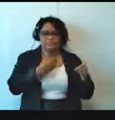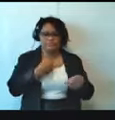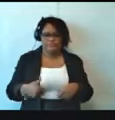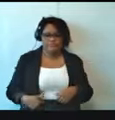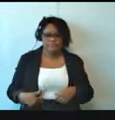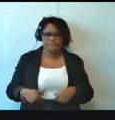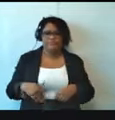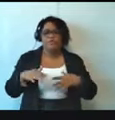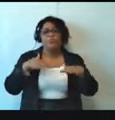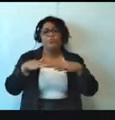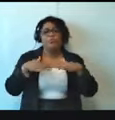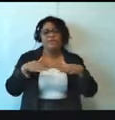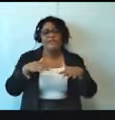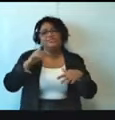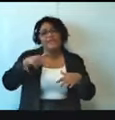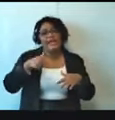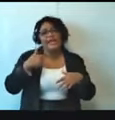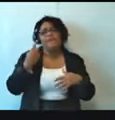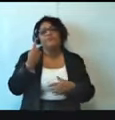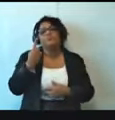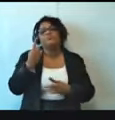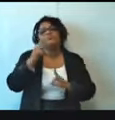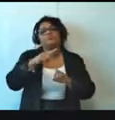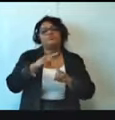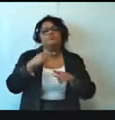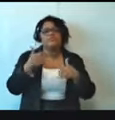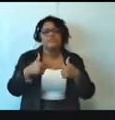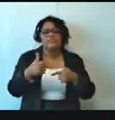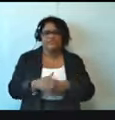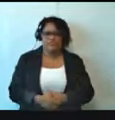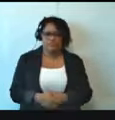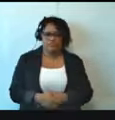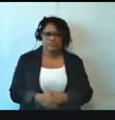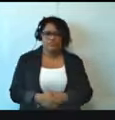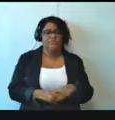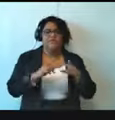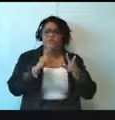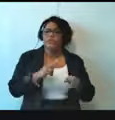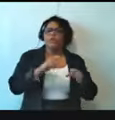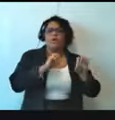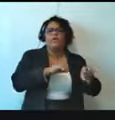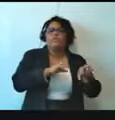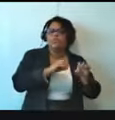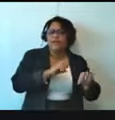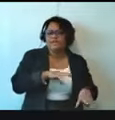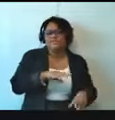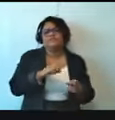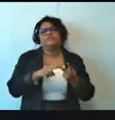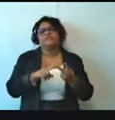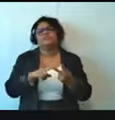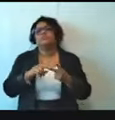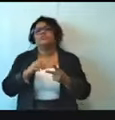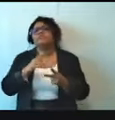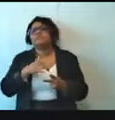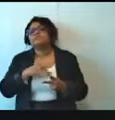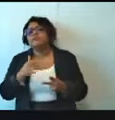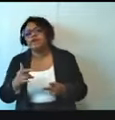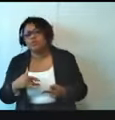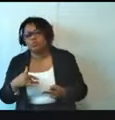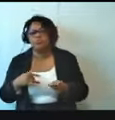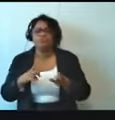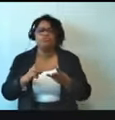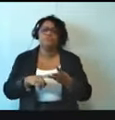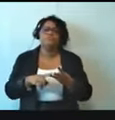serviço. Assim como a educação é um serviço, assim como a saúde é um serviço, segurança